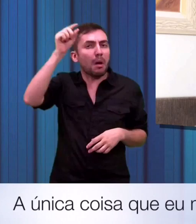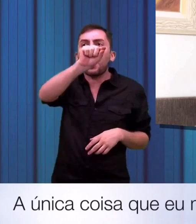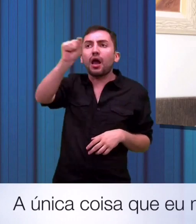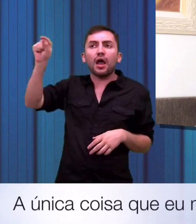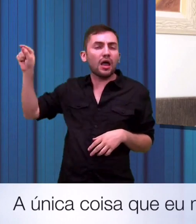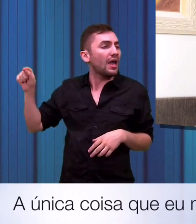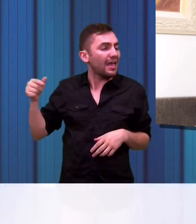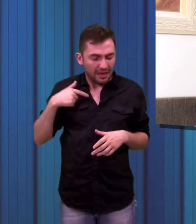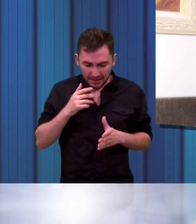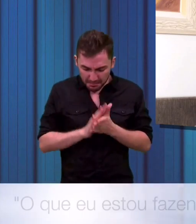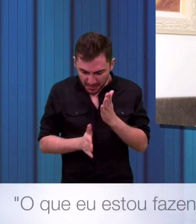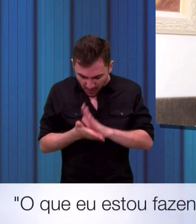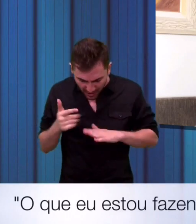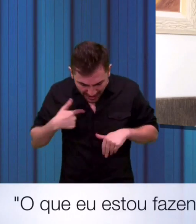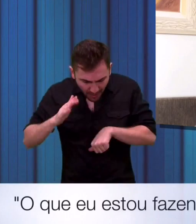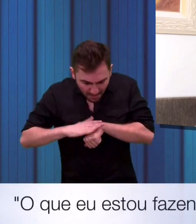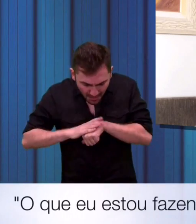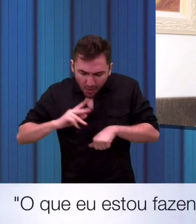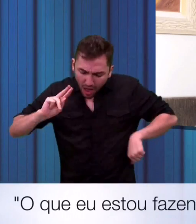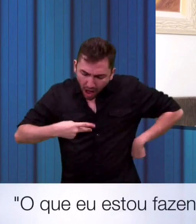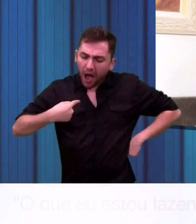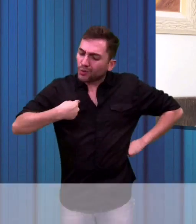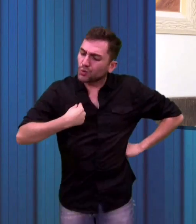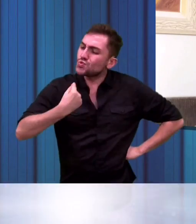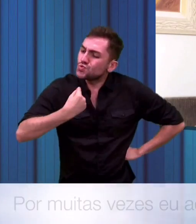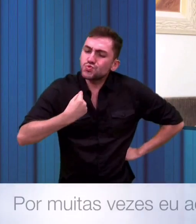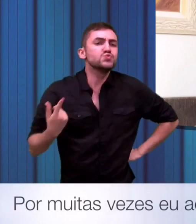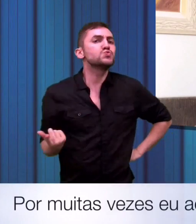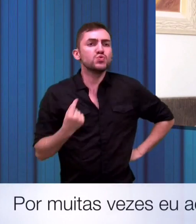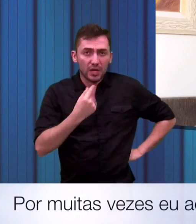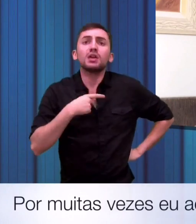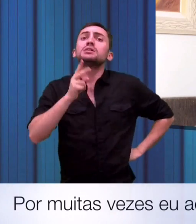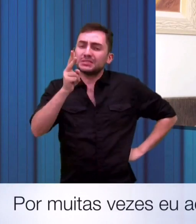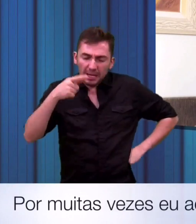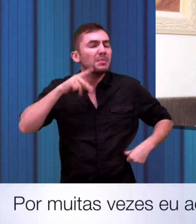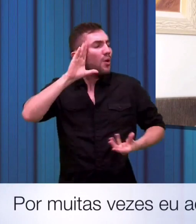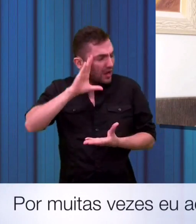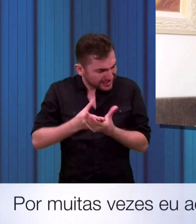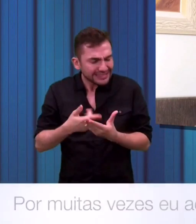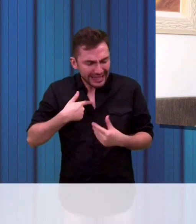única coisa que eu me perguntava é: o que eu estou fazendo de errado? Por muitas vezes eu